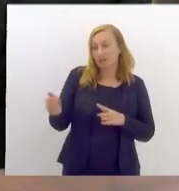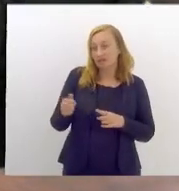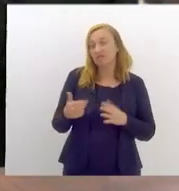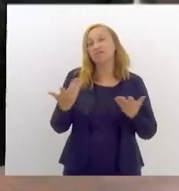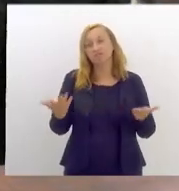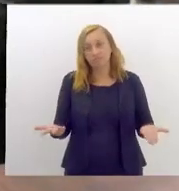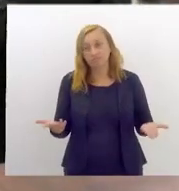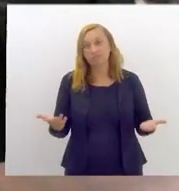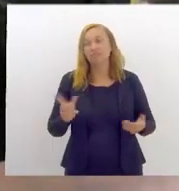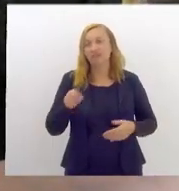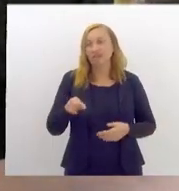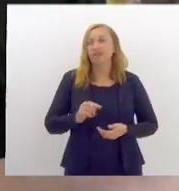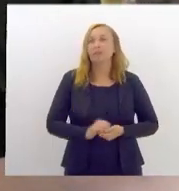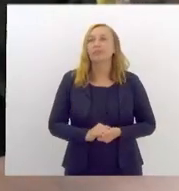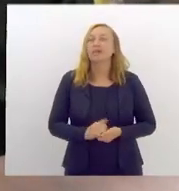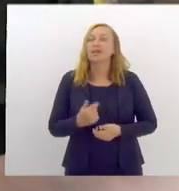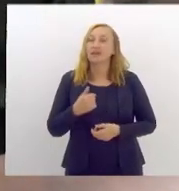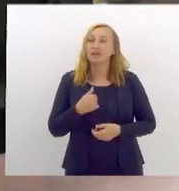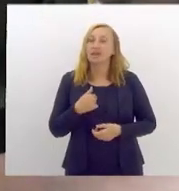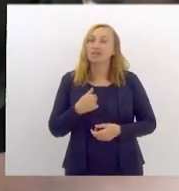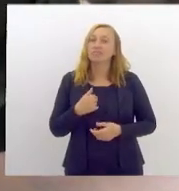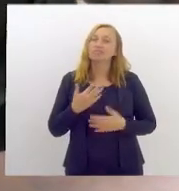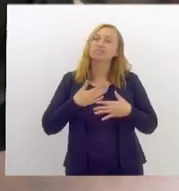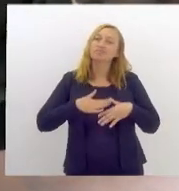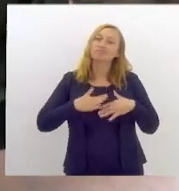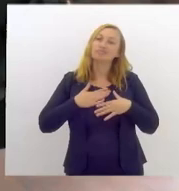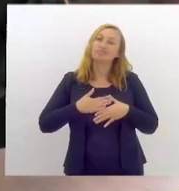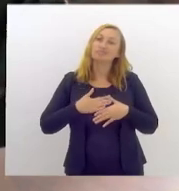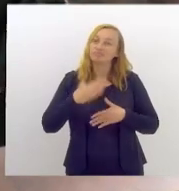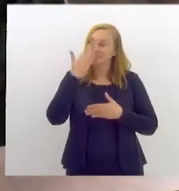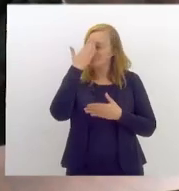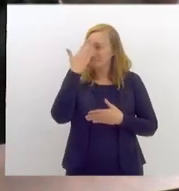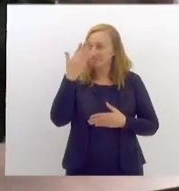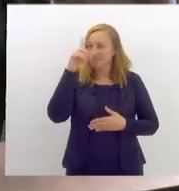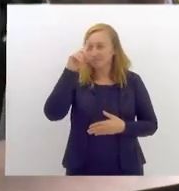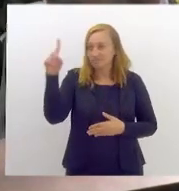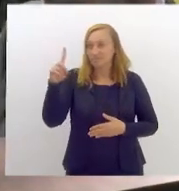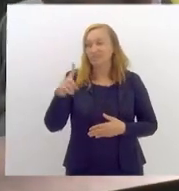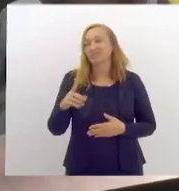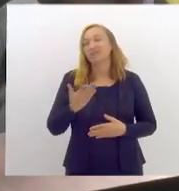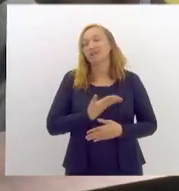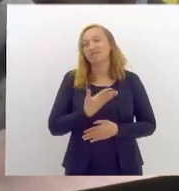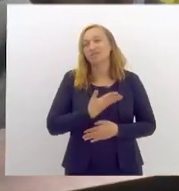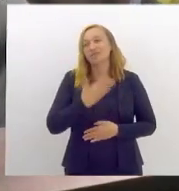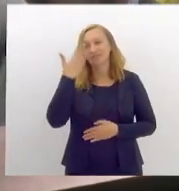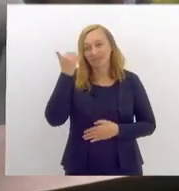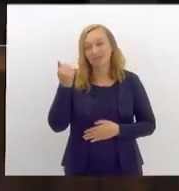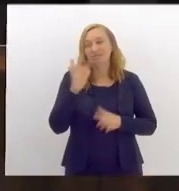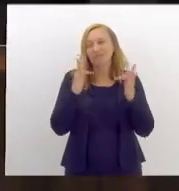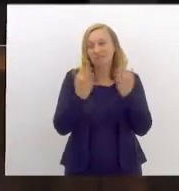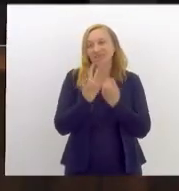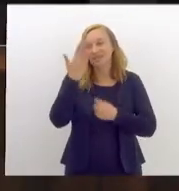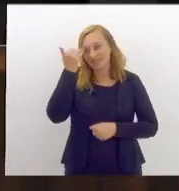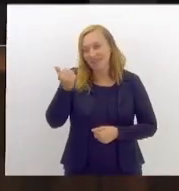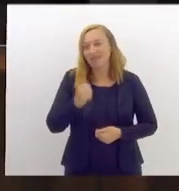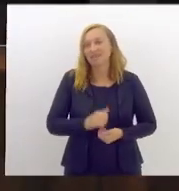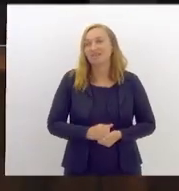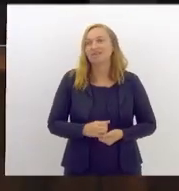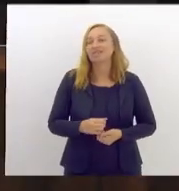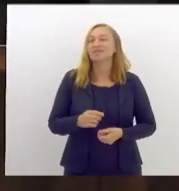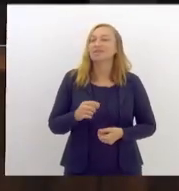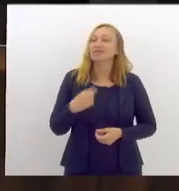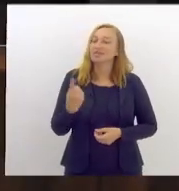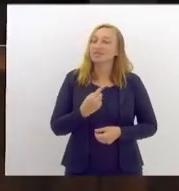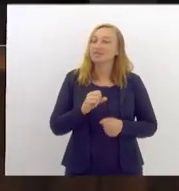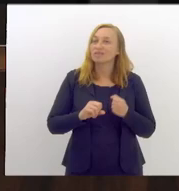é isso eu tô muito tranquilo graças a Deus os amigos sabem minha família sabe que é isso que